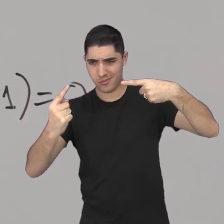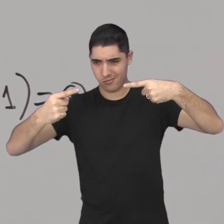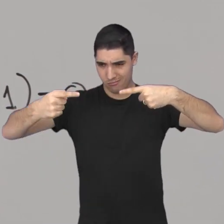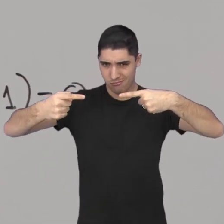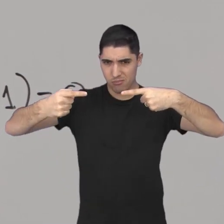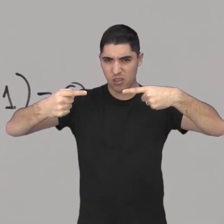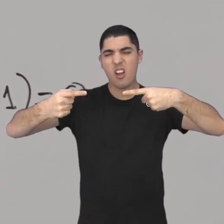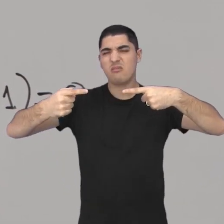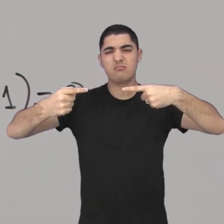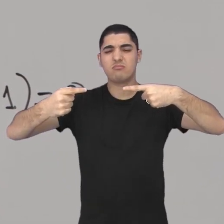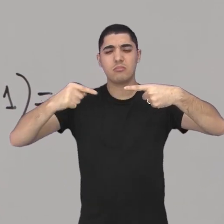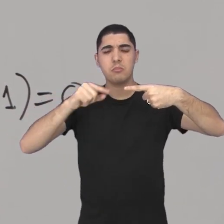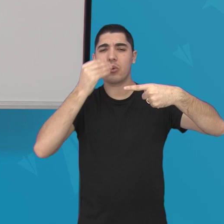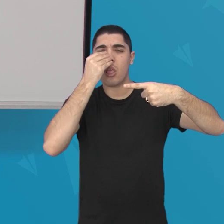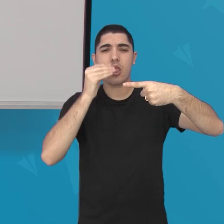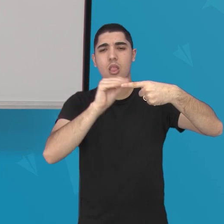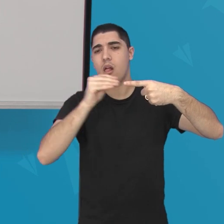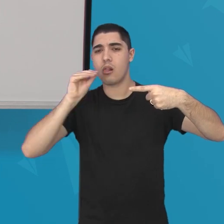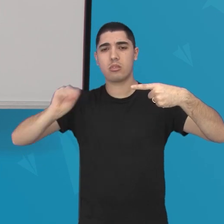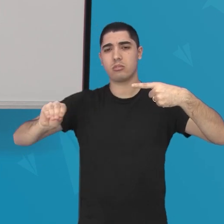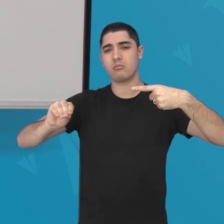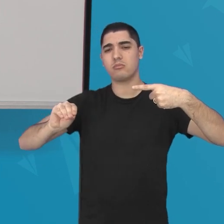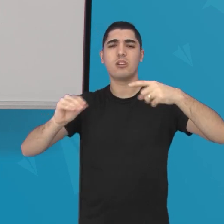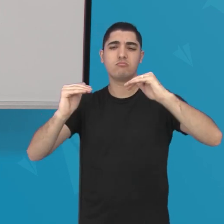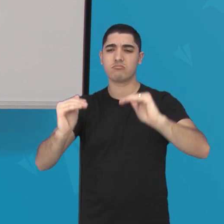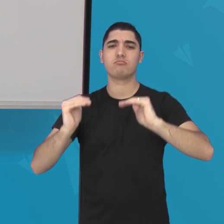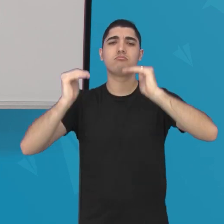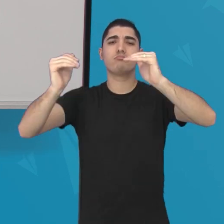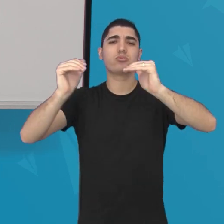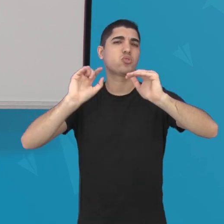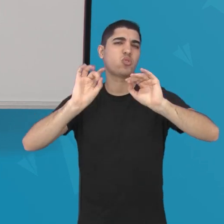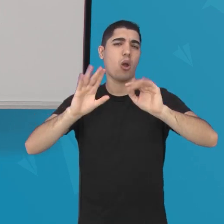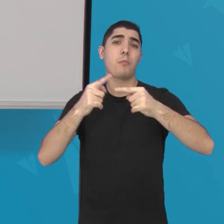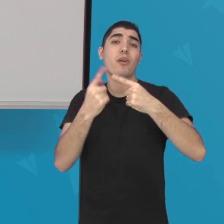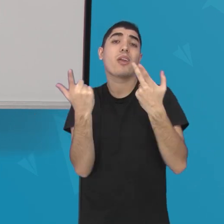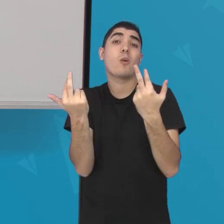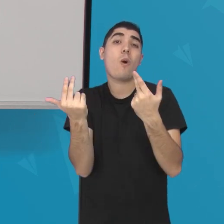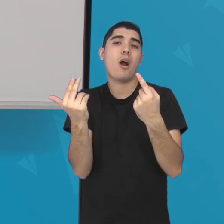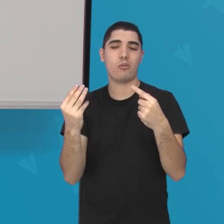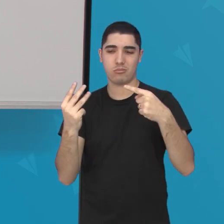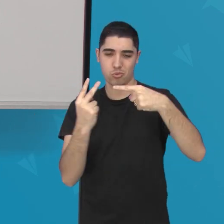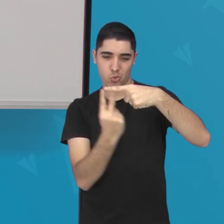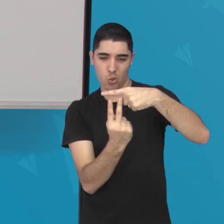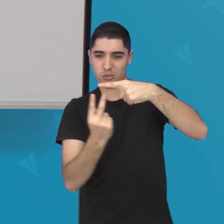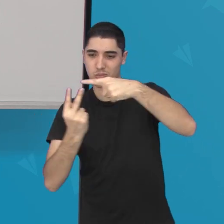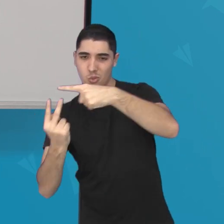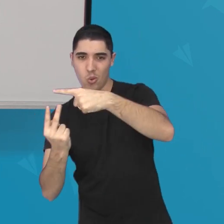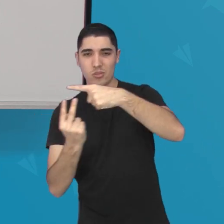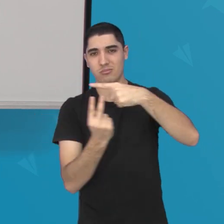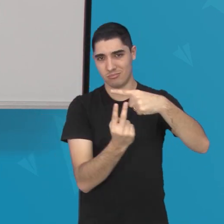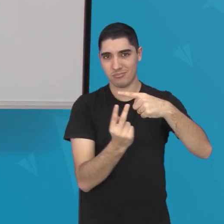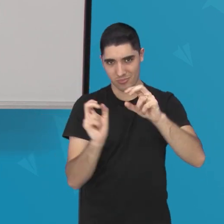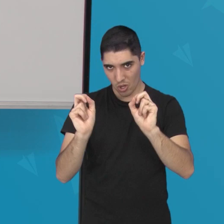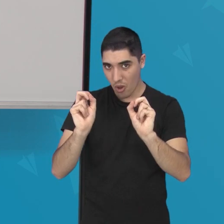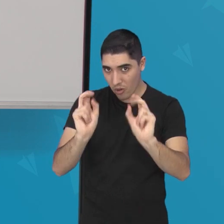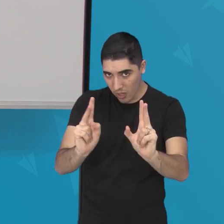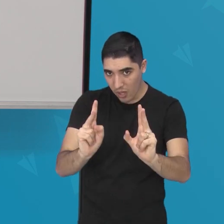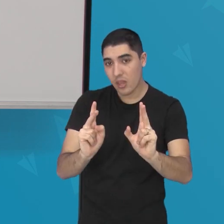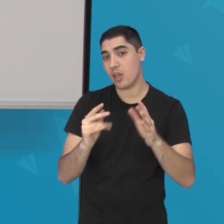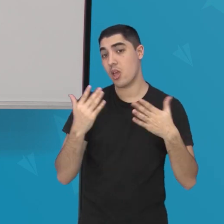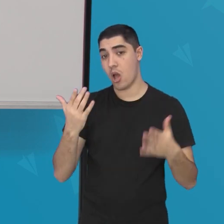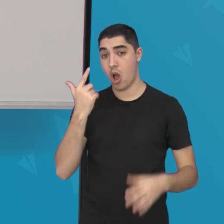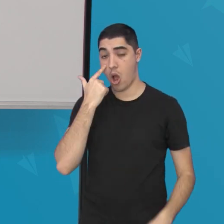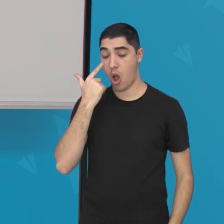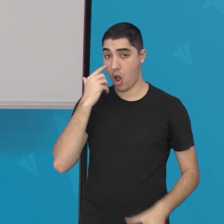pode desprezar o denominador. Vamos só considerar a parte de cima. Ok? Então, isso aqui vai